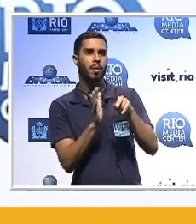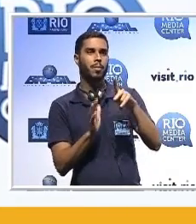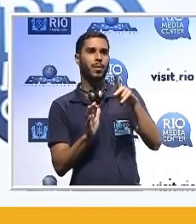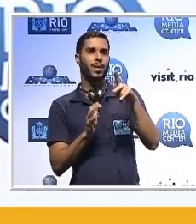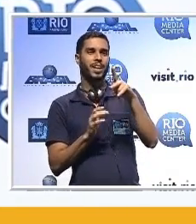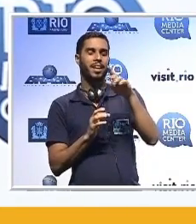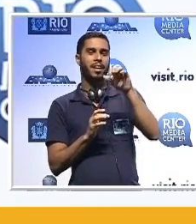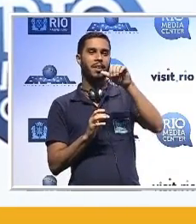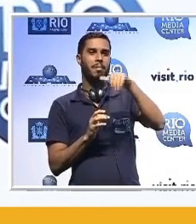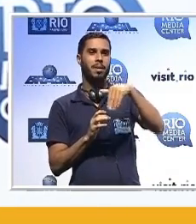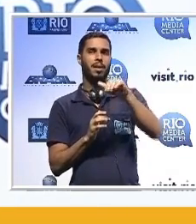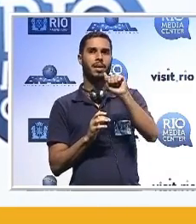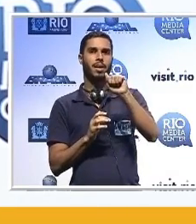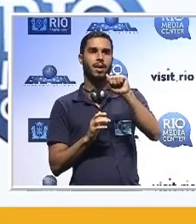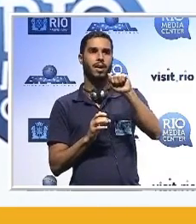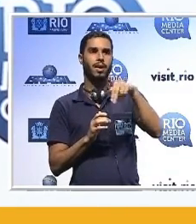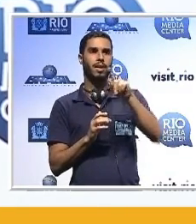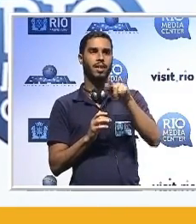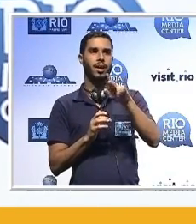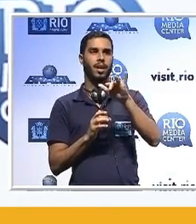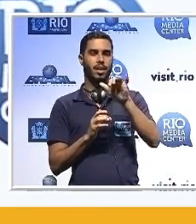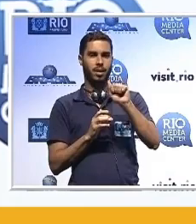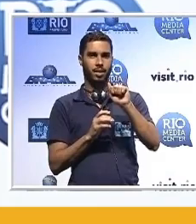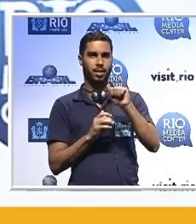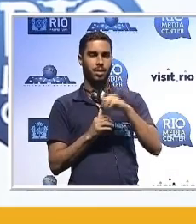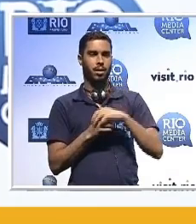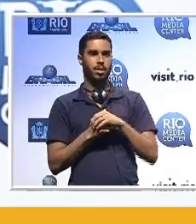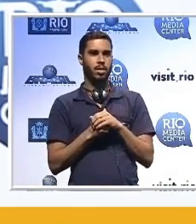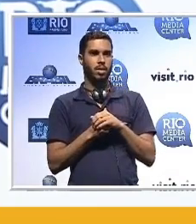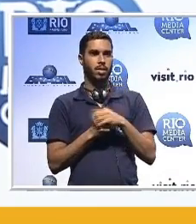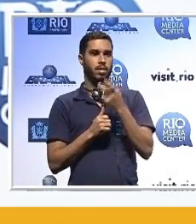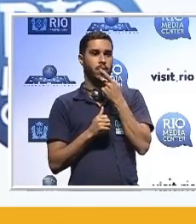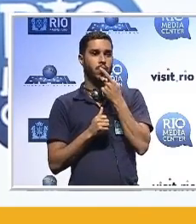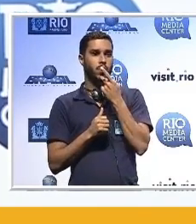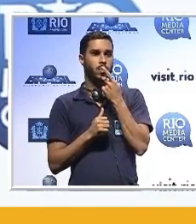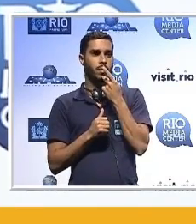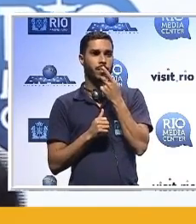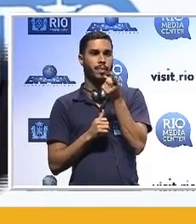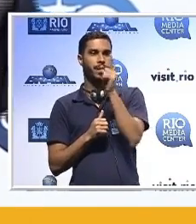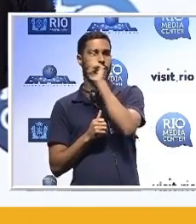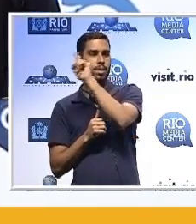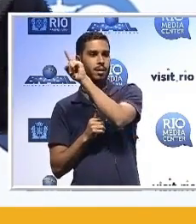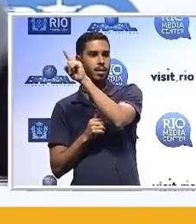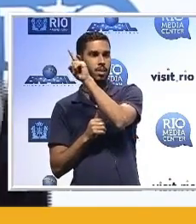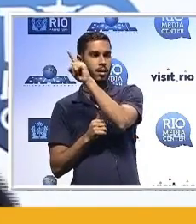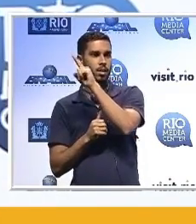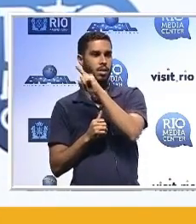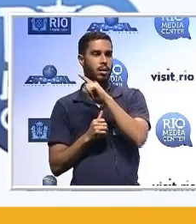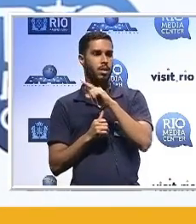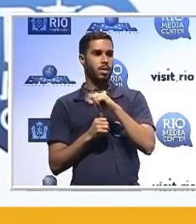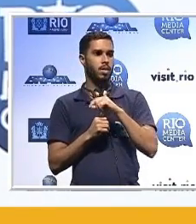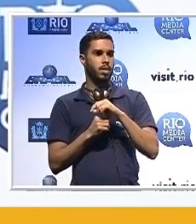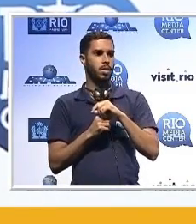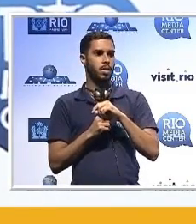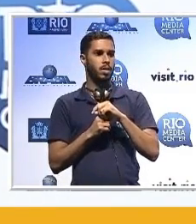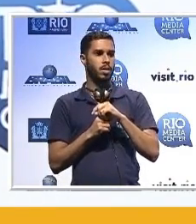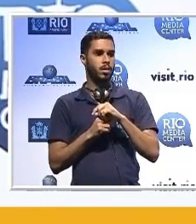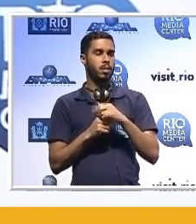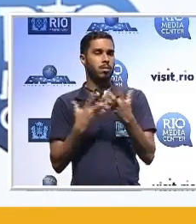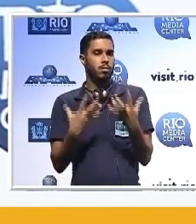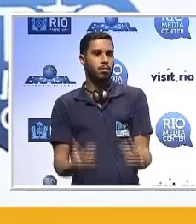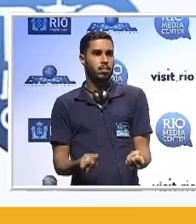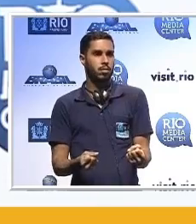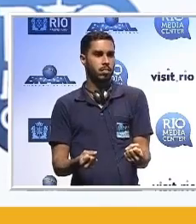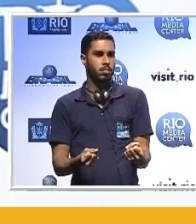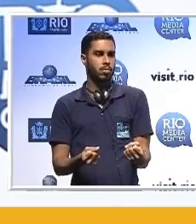Ela dizia assim: olha, o grupo Ibis, por exemplo, está completamente conformado. As portas estão da largura certa, tem o